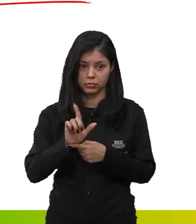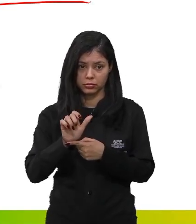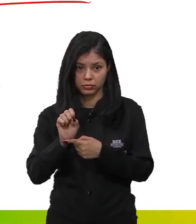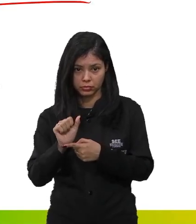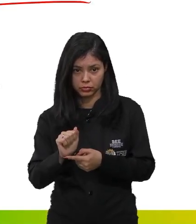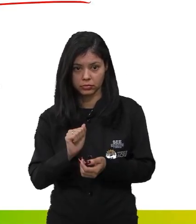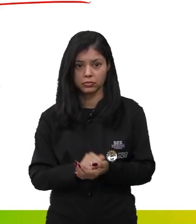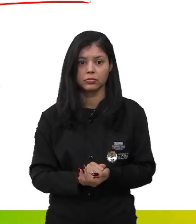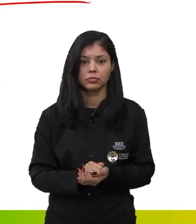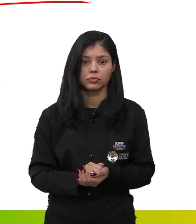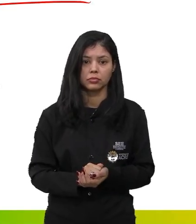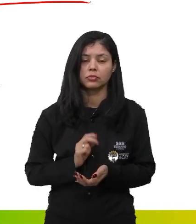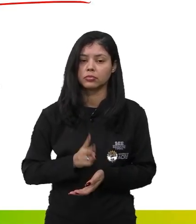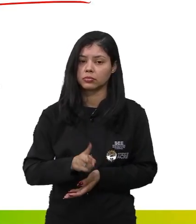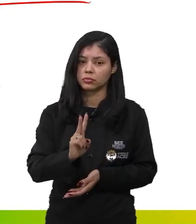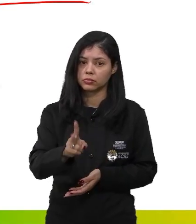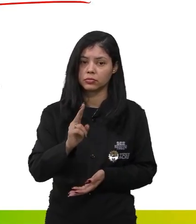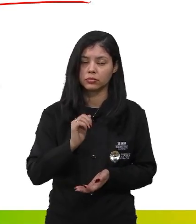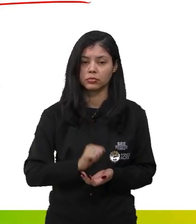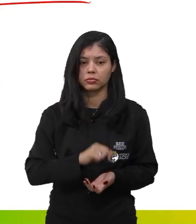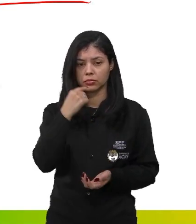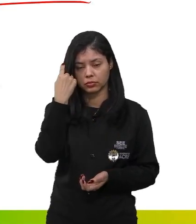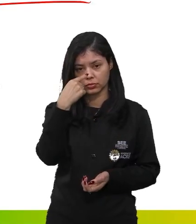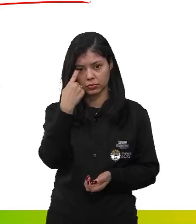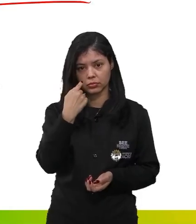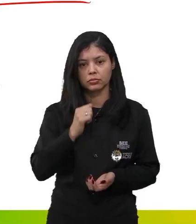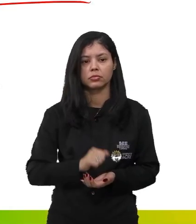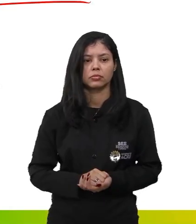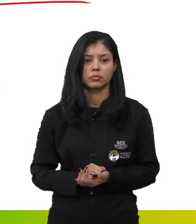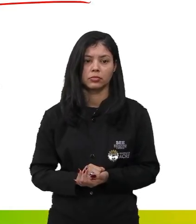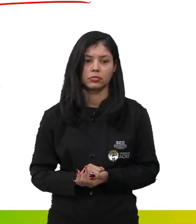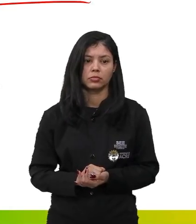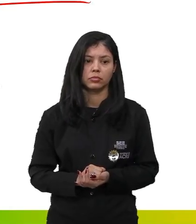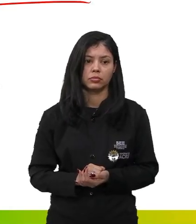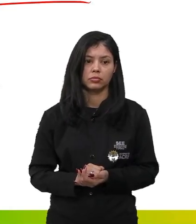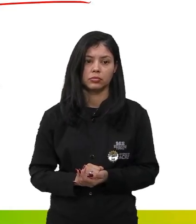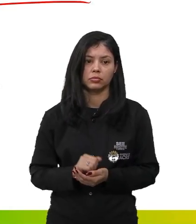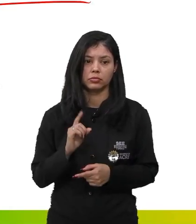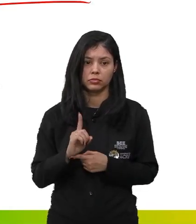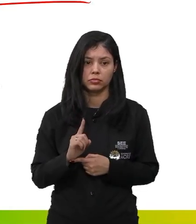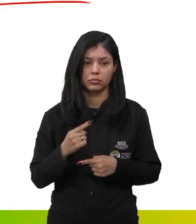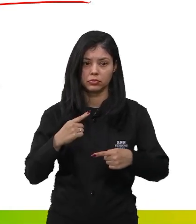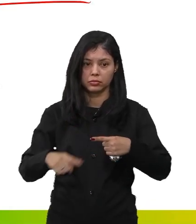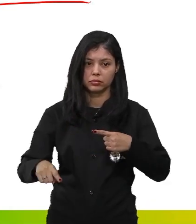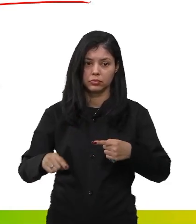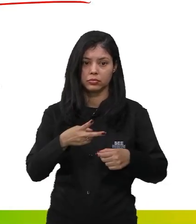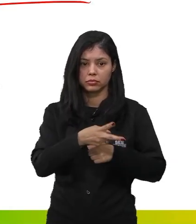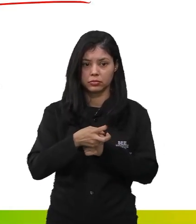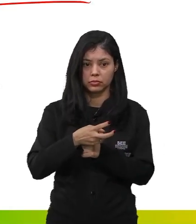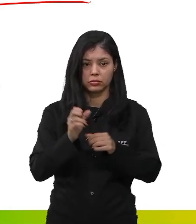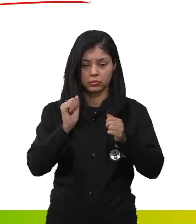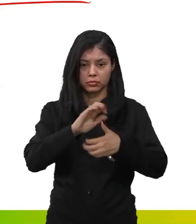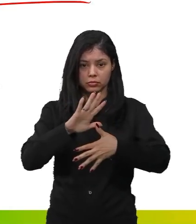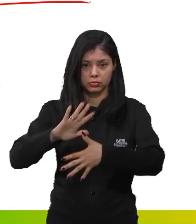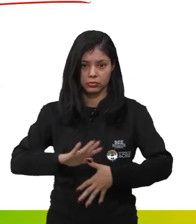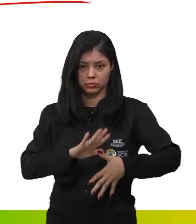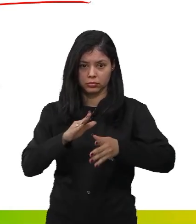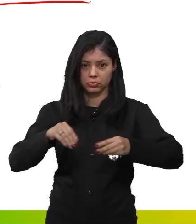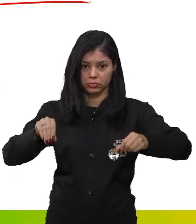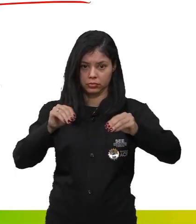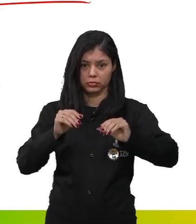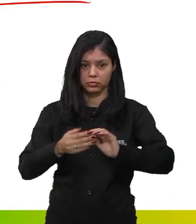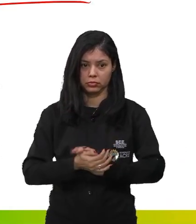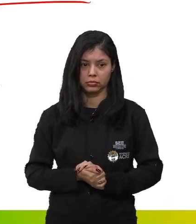bulas papais que favoreciam excessivamente a Espanha. D, proibiu a exploração